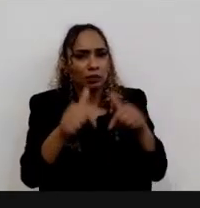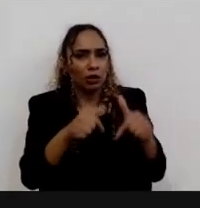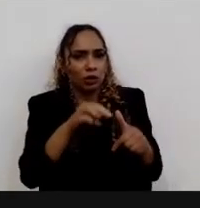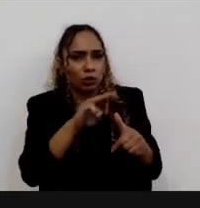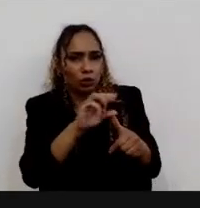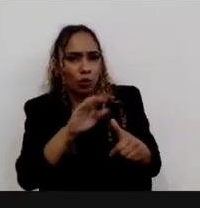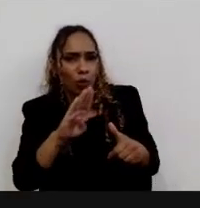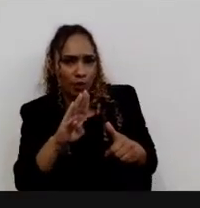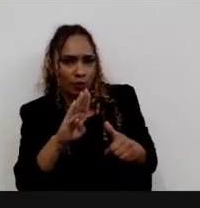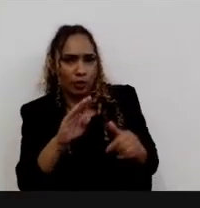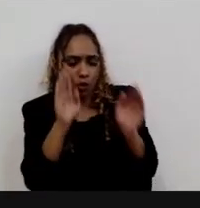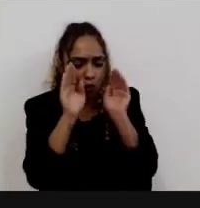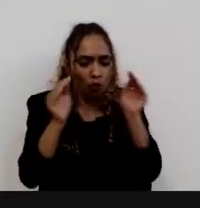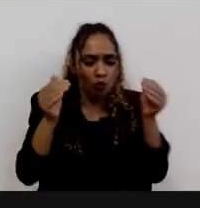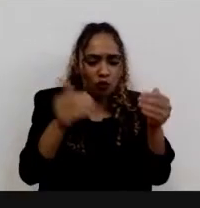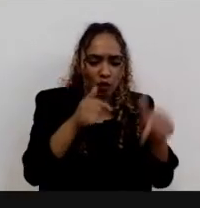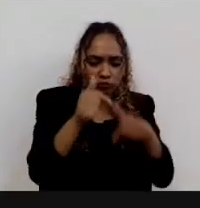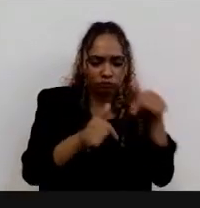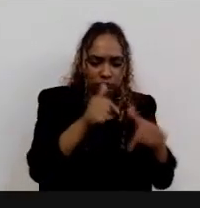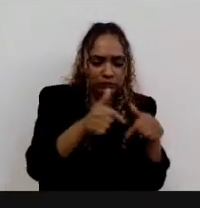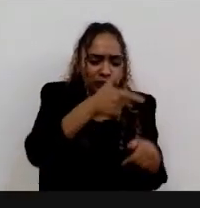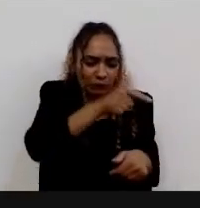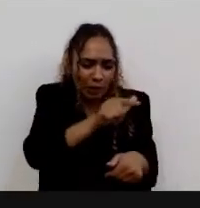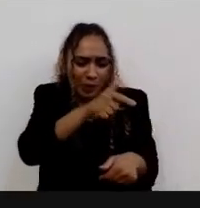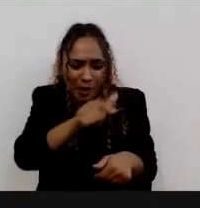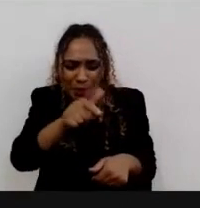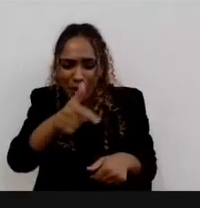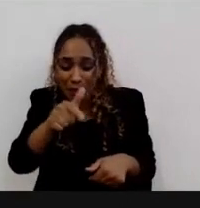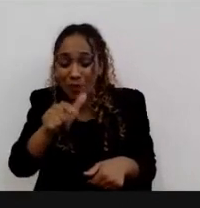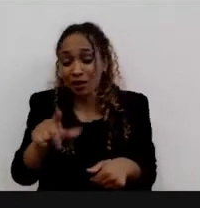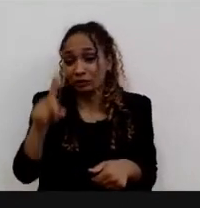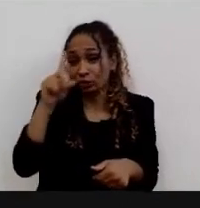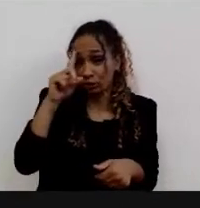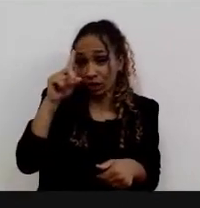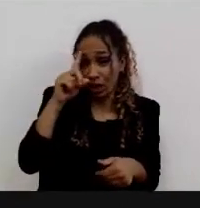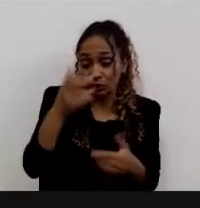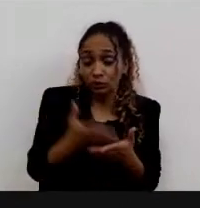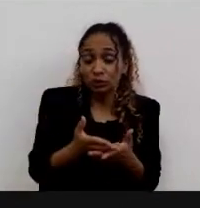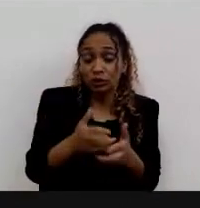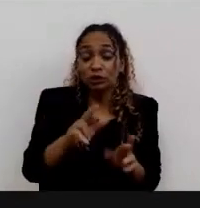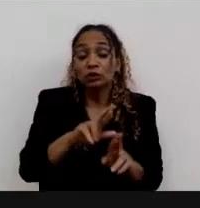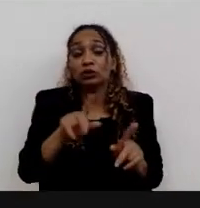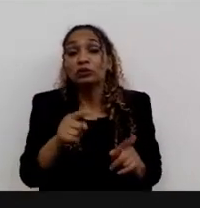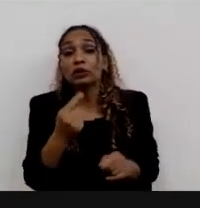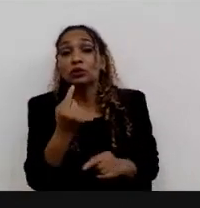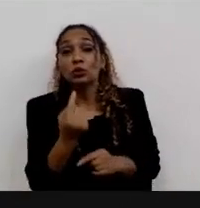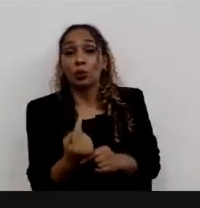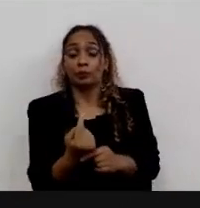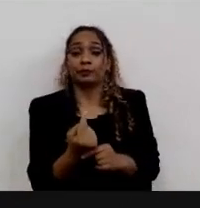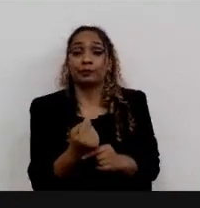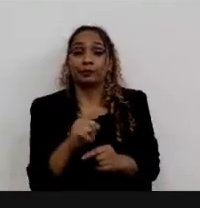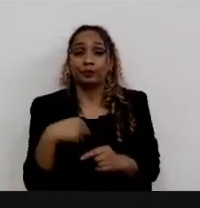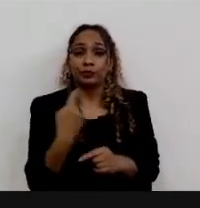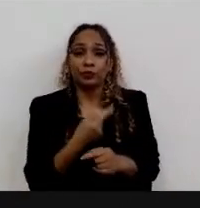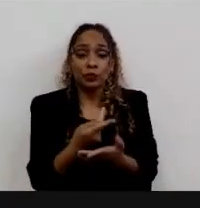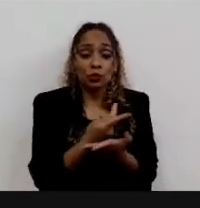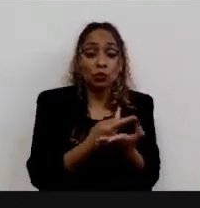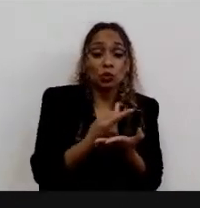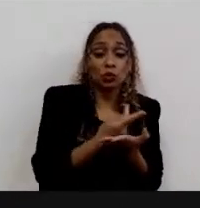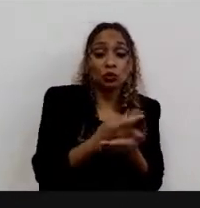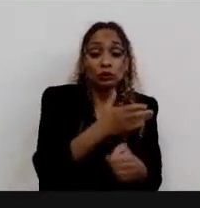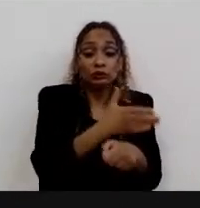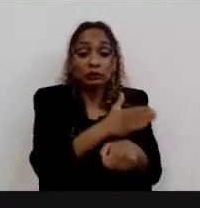O foco foi em processos que envolvam tarefas repetitivas diárias e também um diferencial. Nós buscamos no